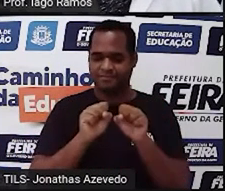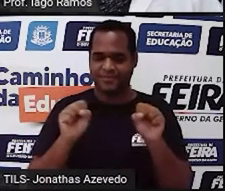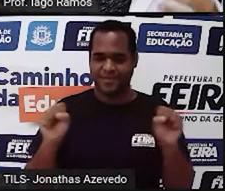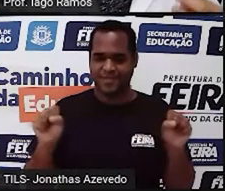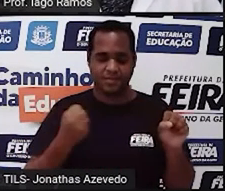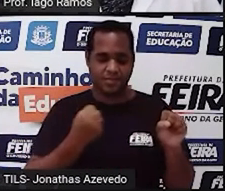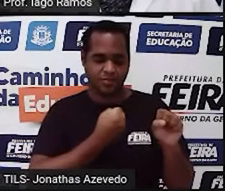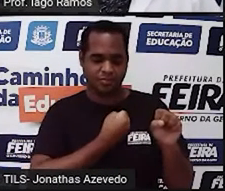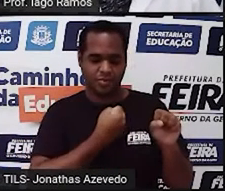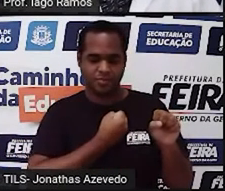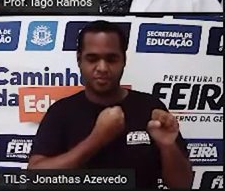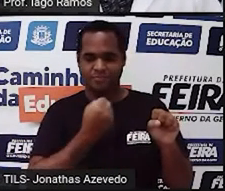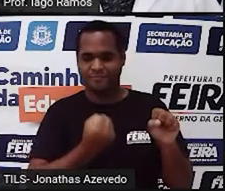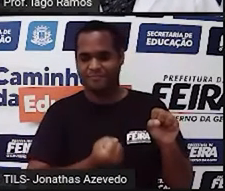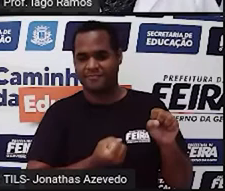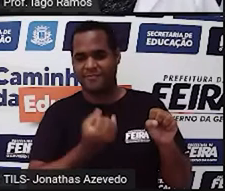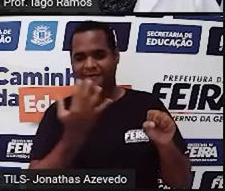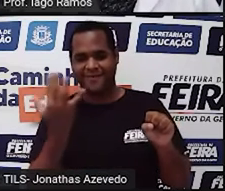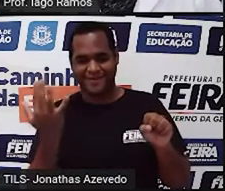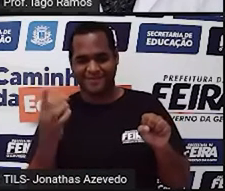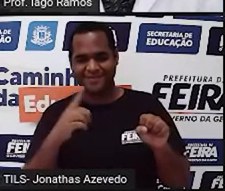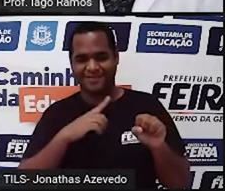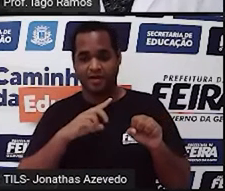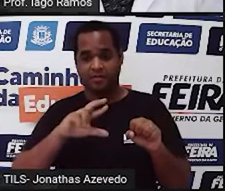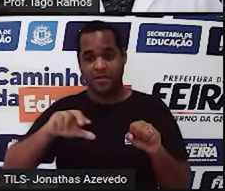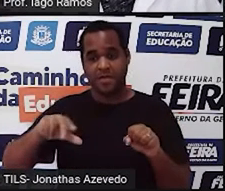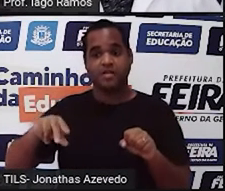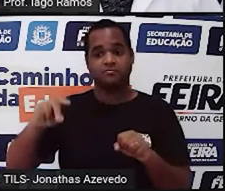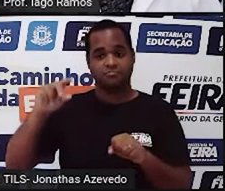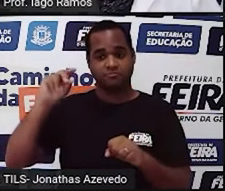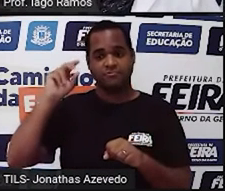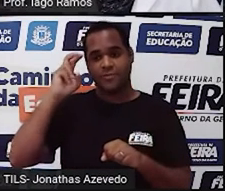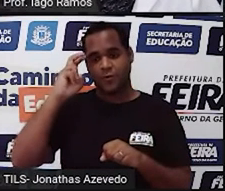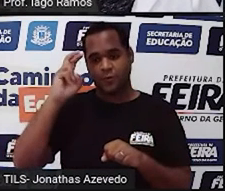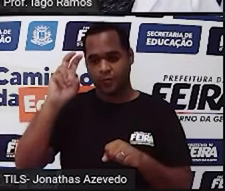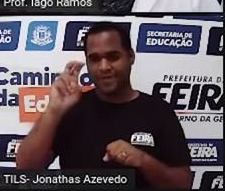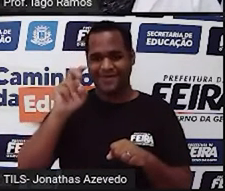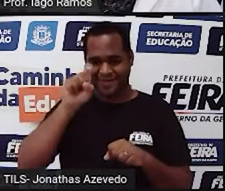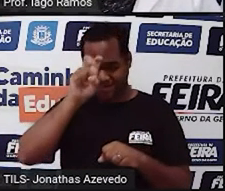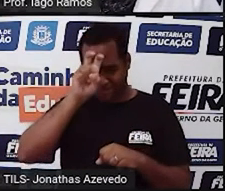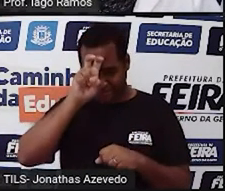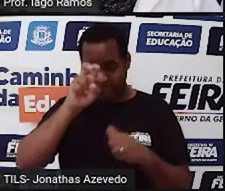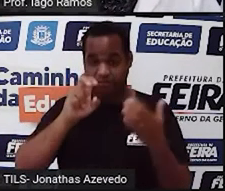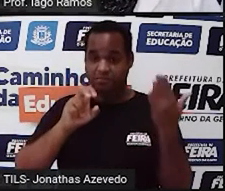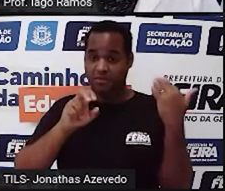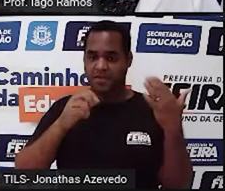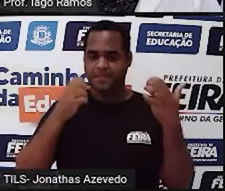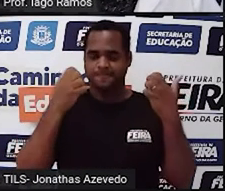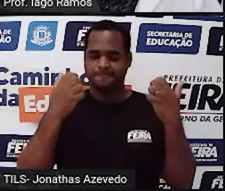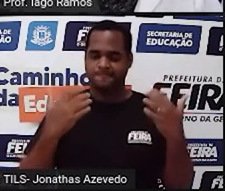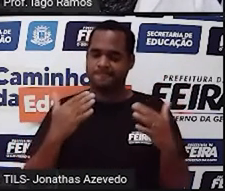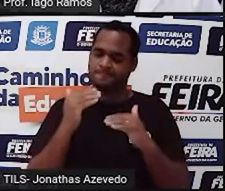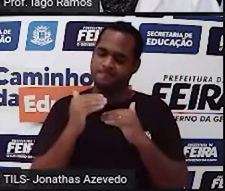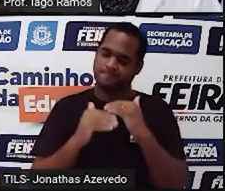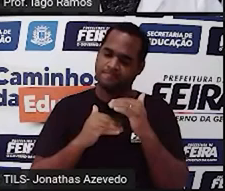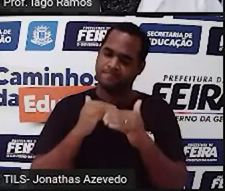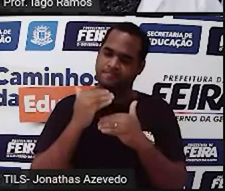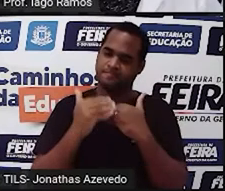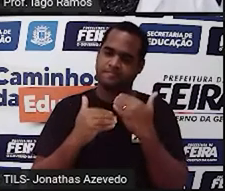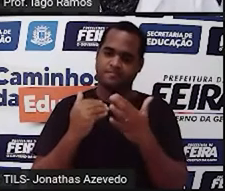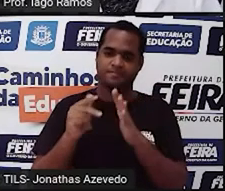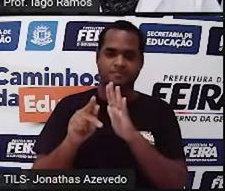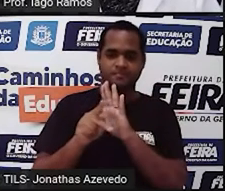né civilizações egípcias antigas de muito tempo atrás desenvolveram a sua